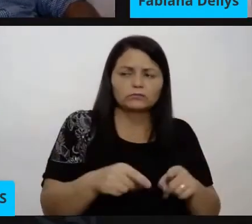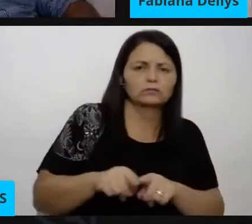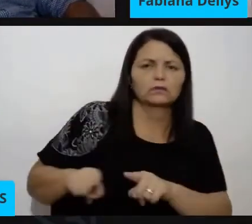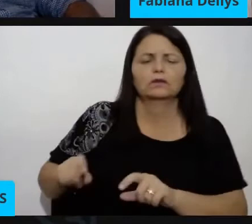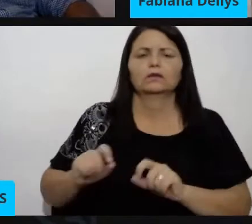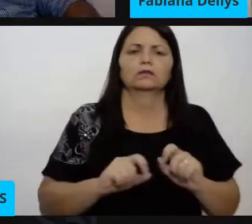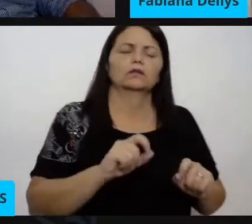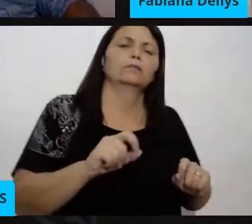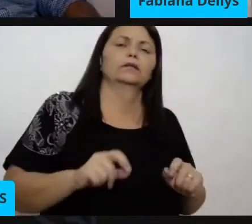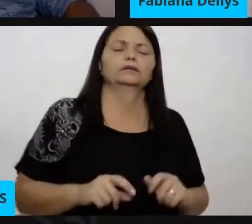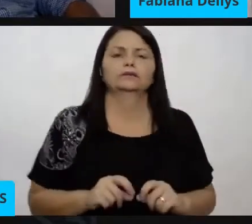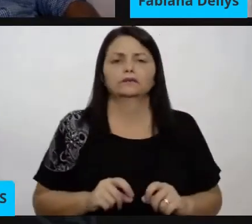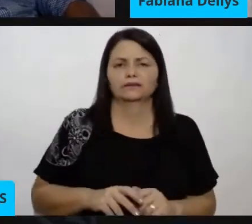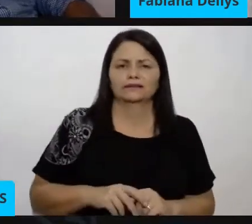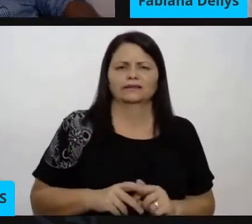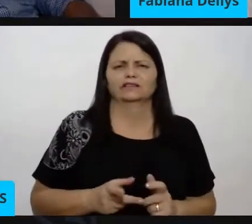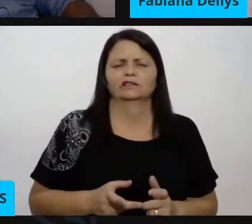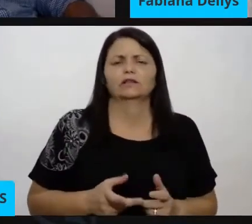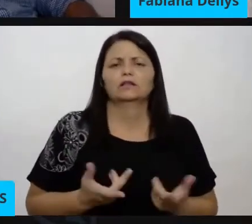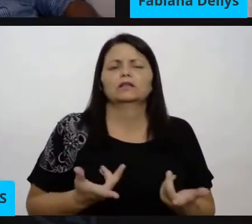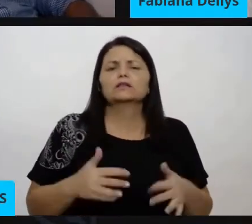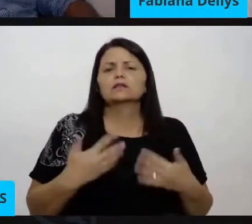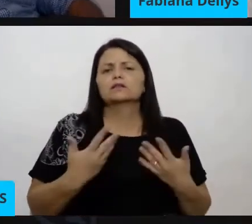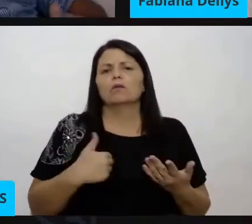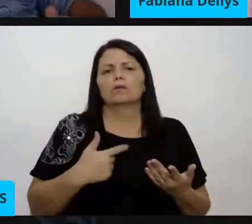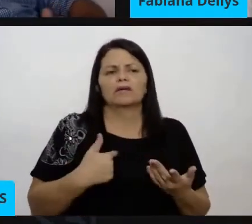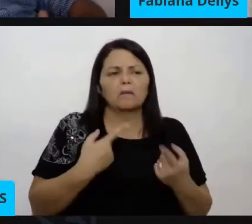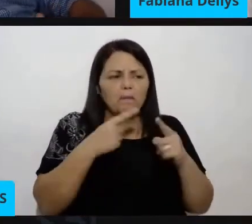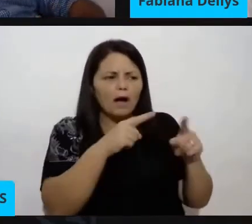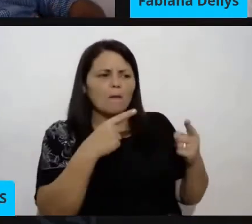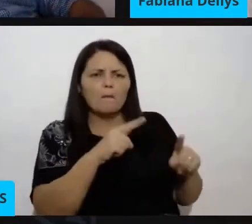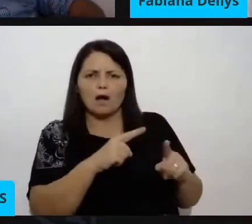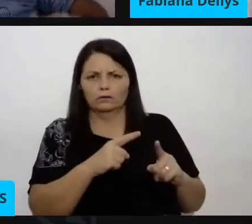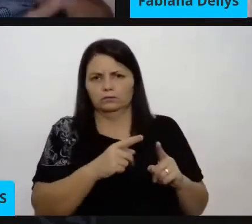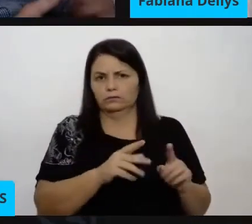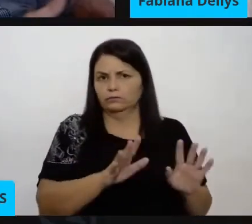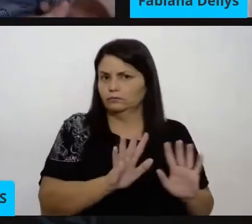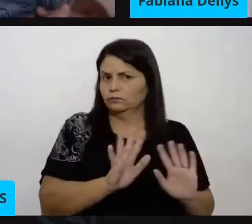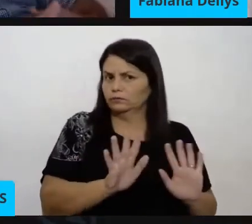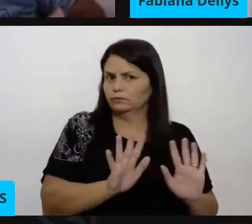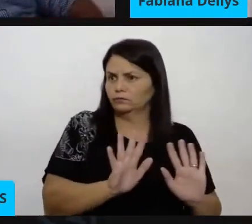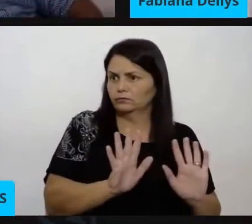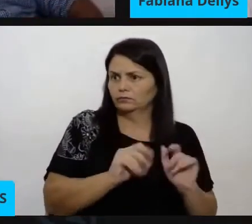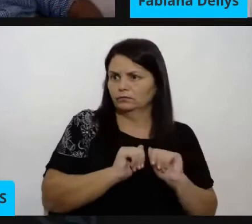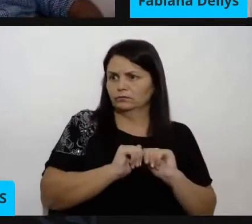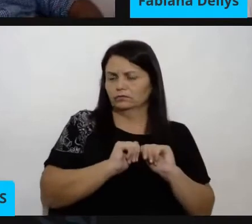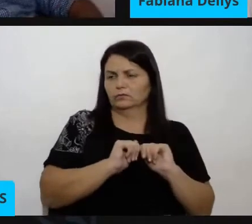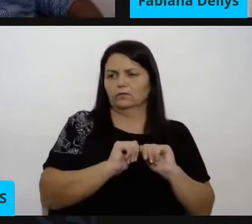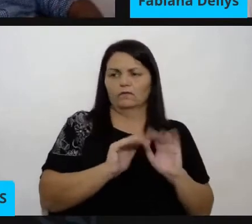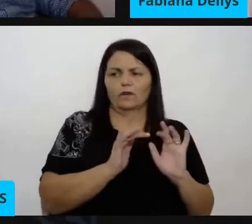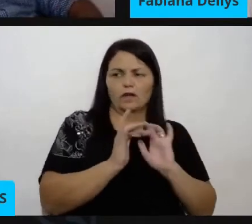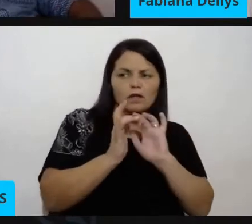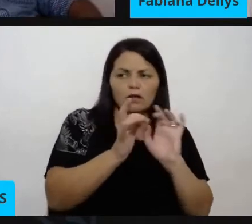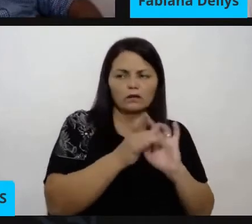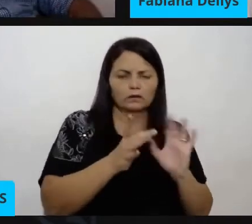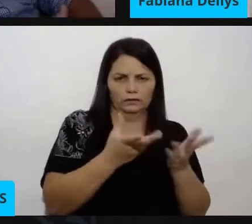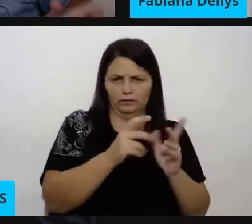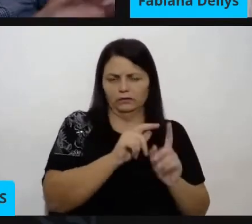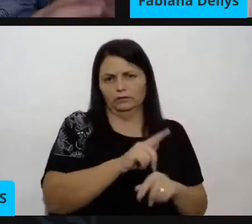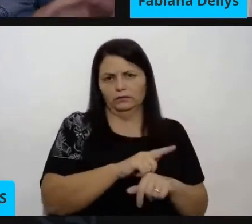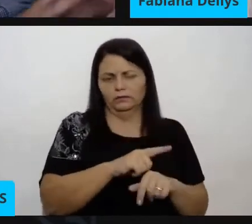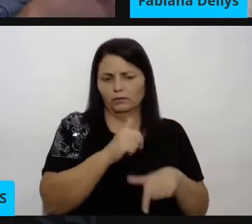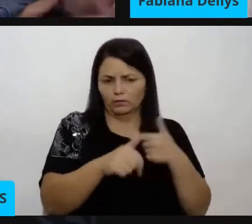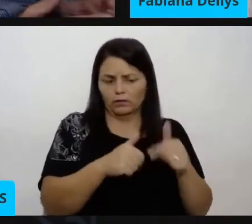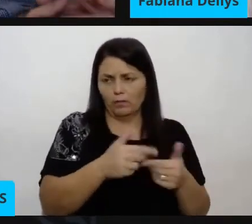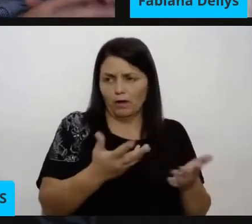guerreira demais. E aí, por isso que eu critico muito pouco qualquer questão ligada à gestão. Eu acho que é